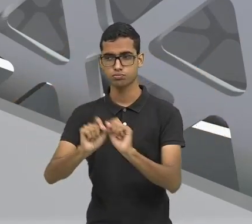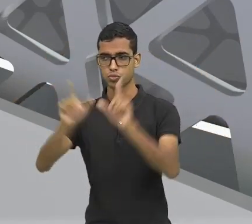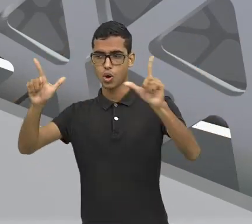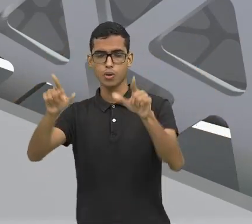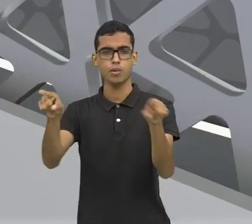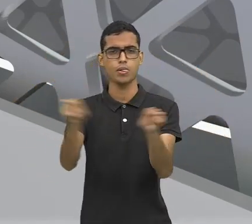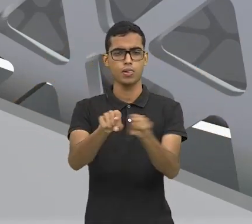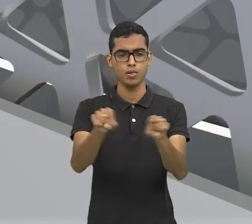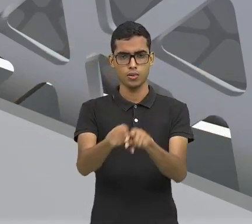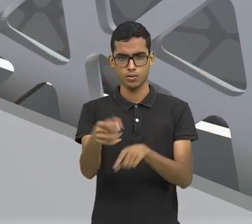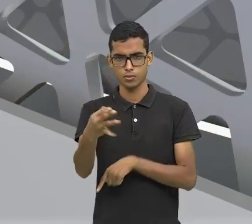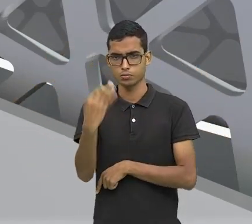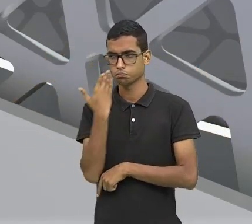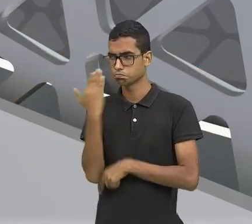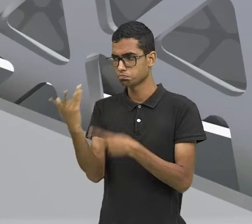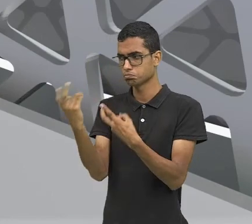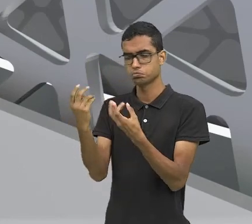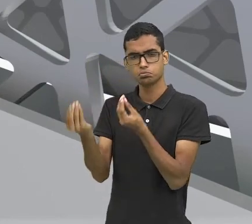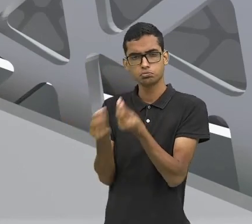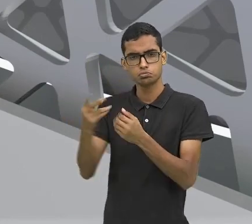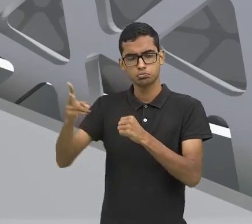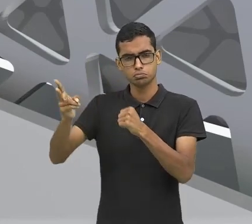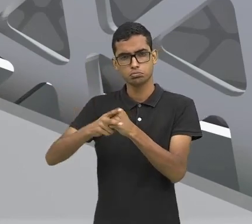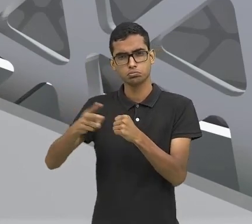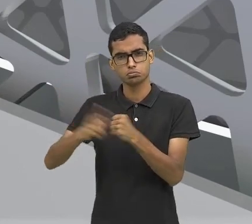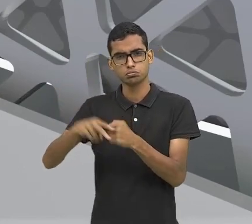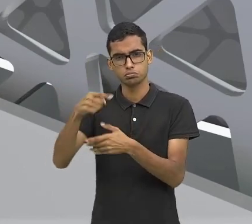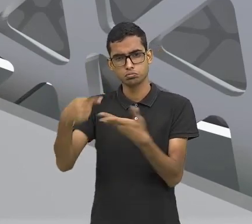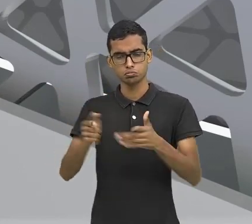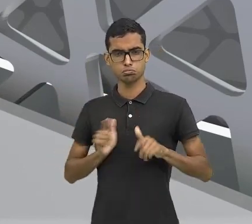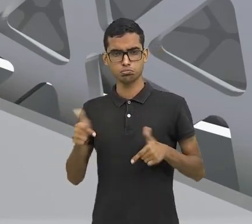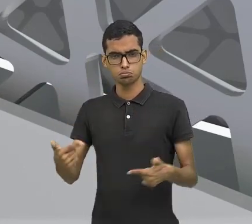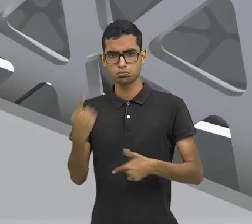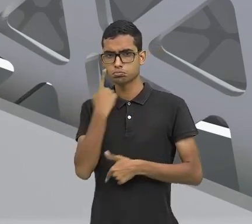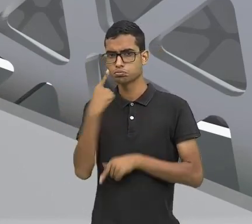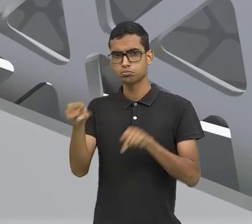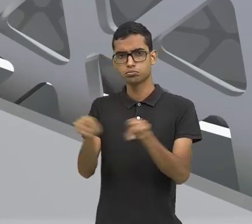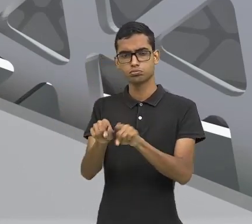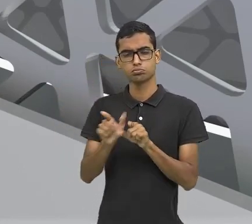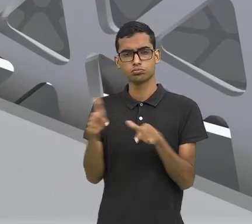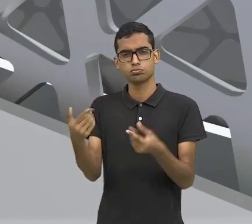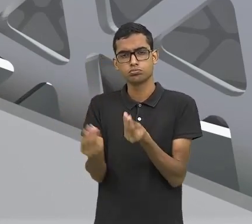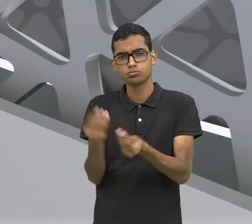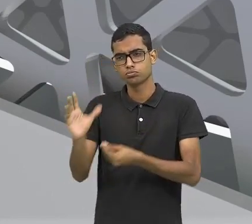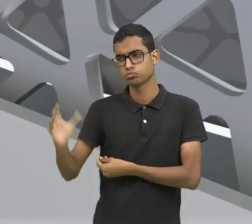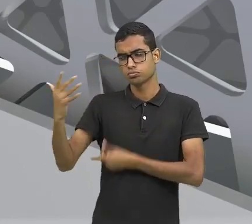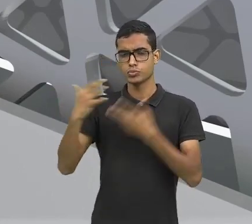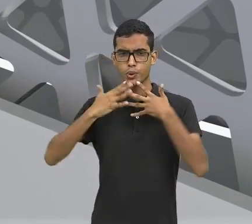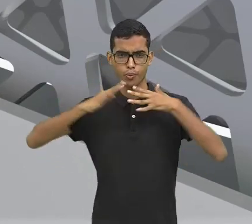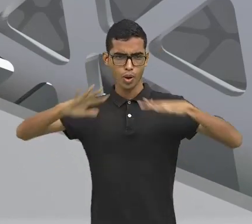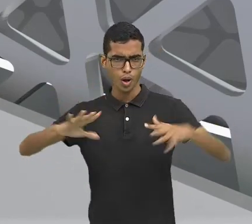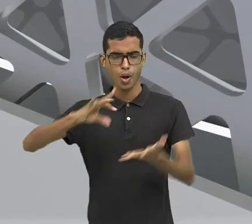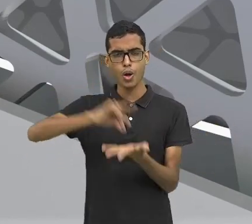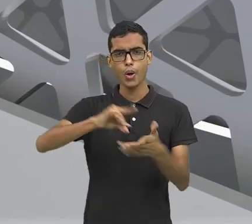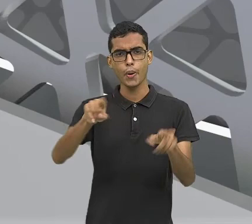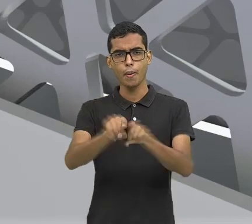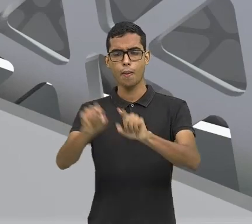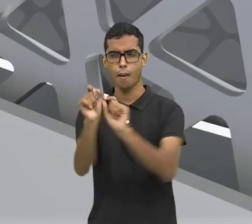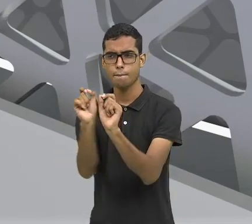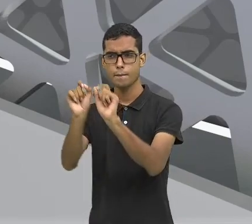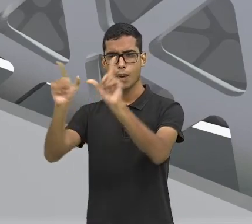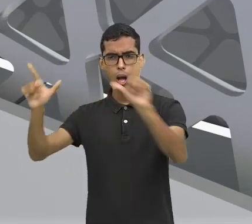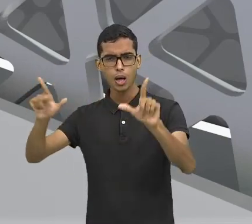amanhecer, certo? Então percebe que esses verbos, essas ações, são ações que ocorrem naturalmente.